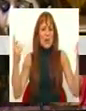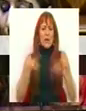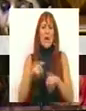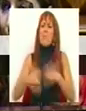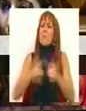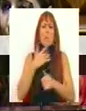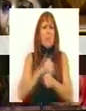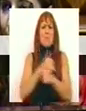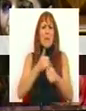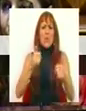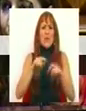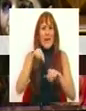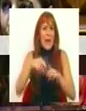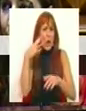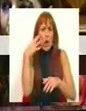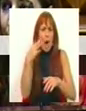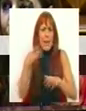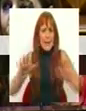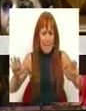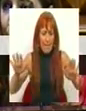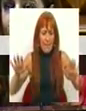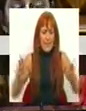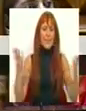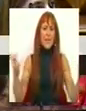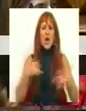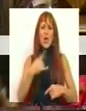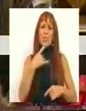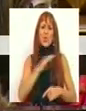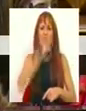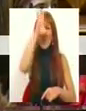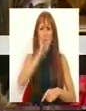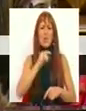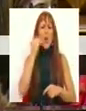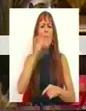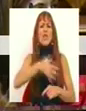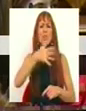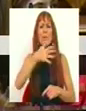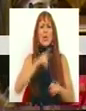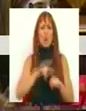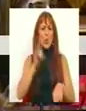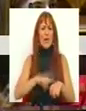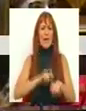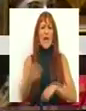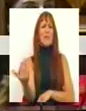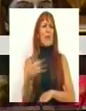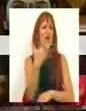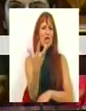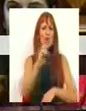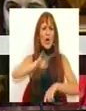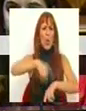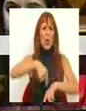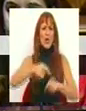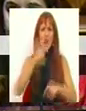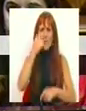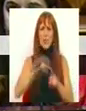estão a correr muito bem, dentro da normalidade. E, portanto, eu perguntava ao Sr. Ministro como é que explica os tempos de espera de 18 horas,